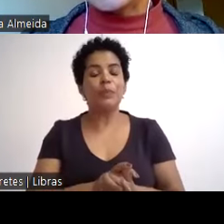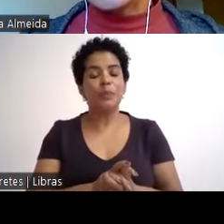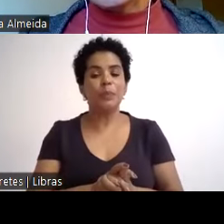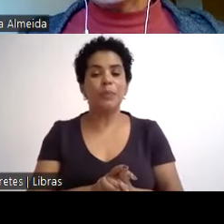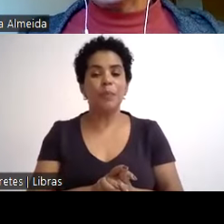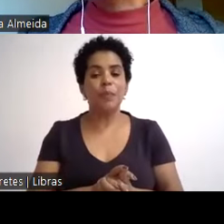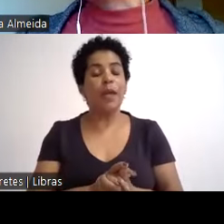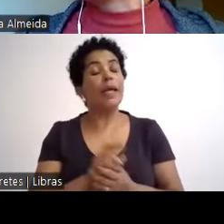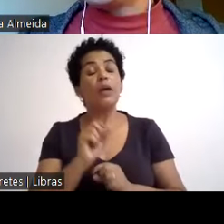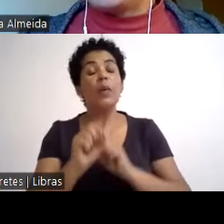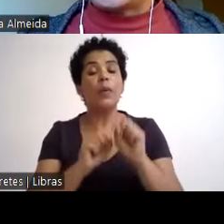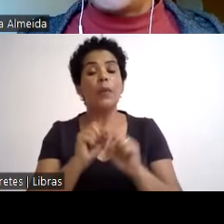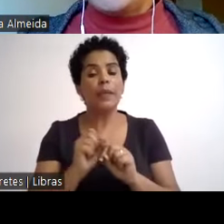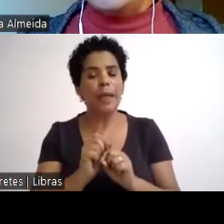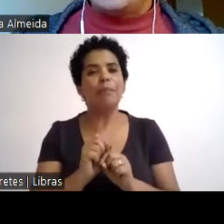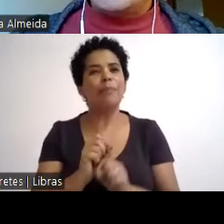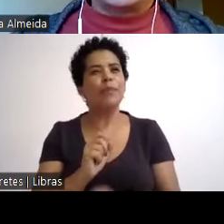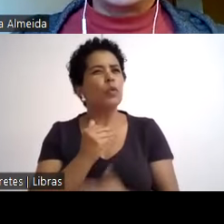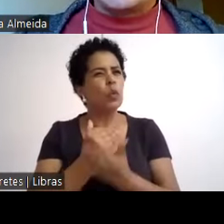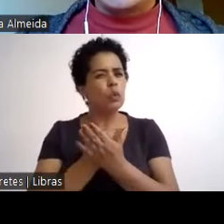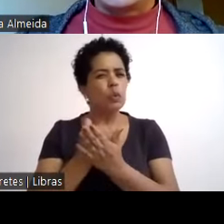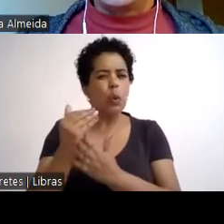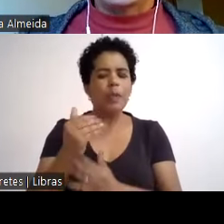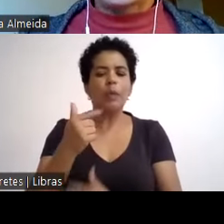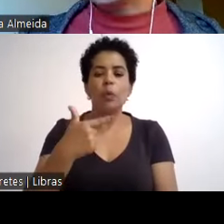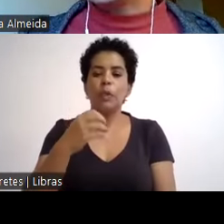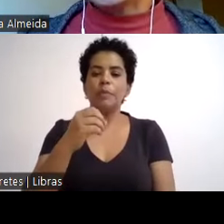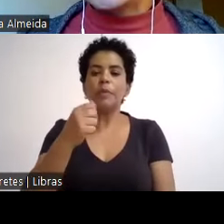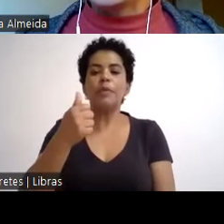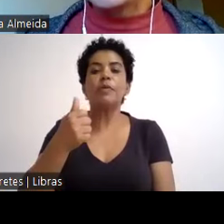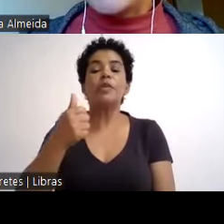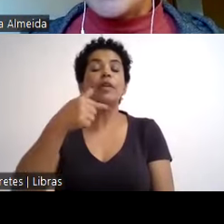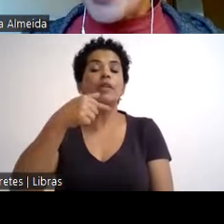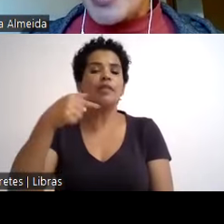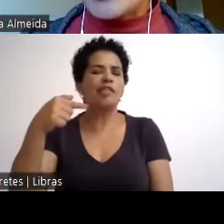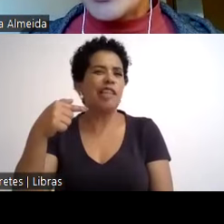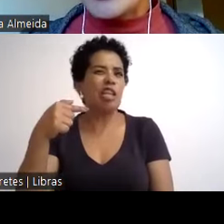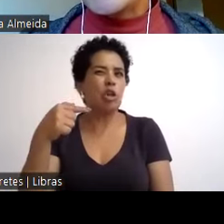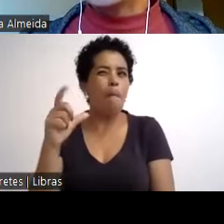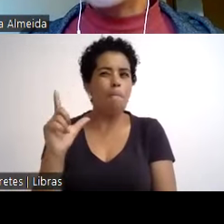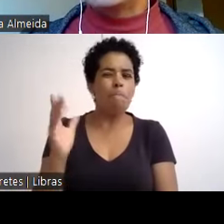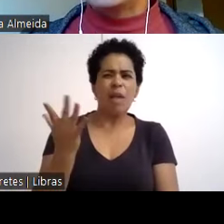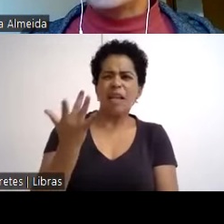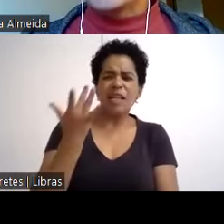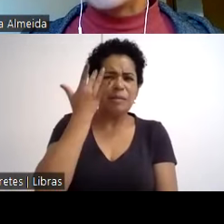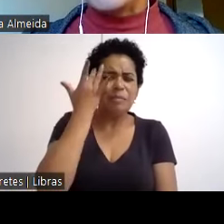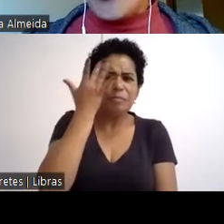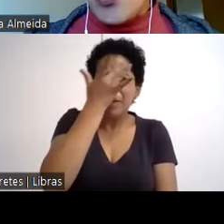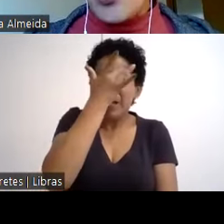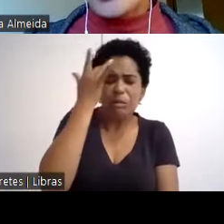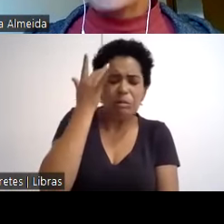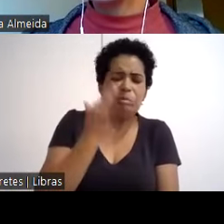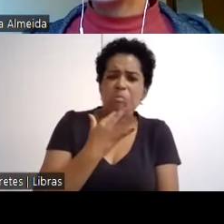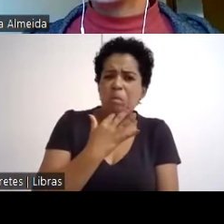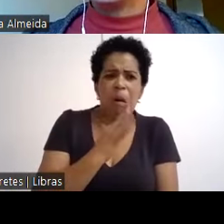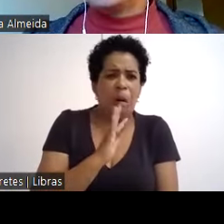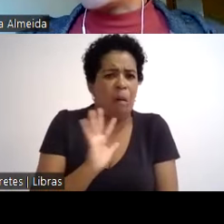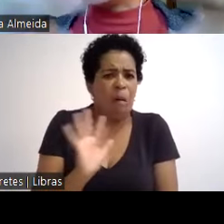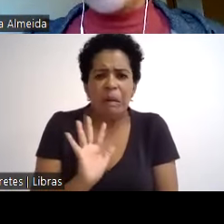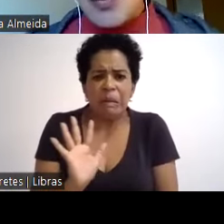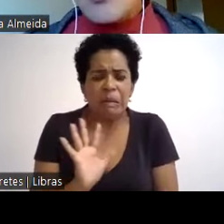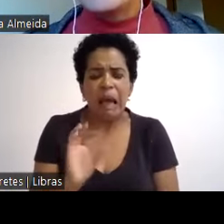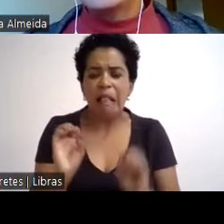que quando a gente começou, em 2017, quase ninguém conhecia o que era turismo criativo. E hoje,